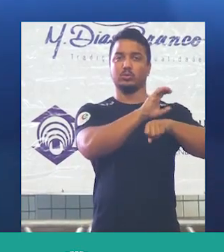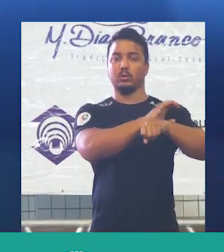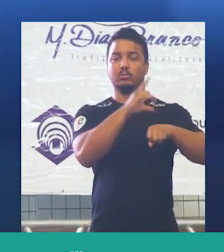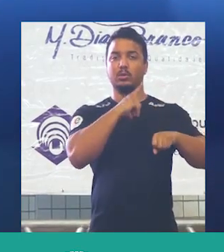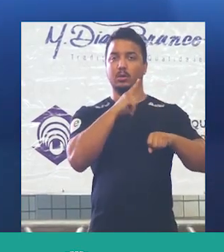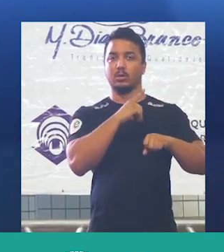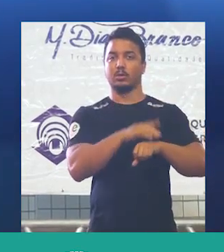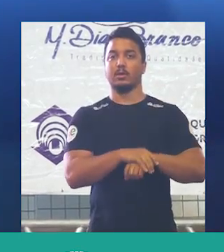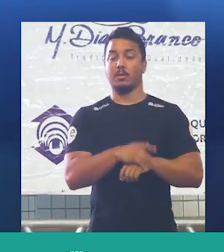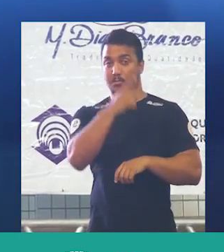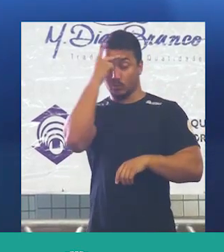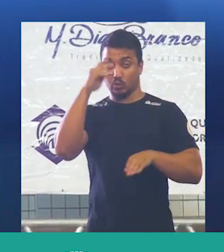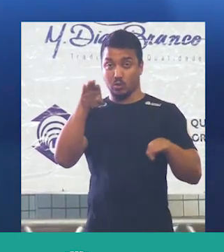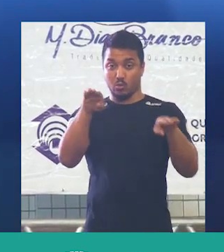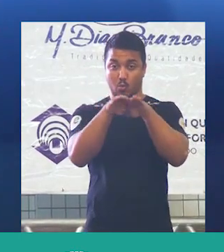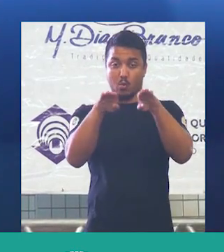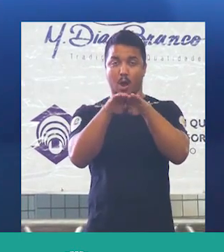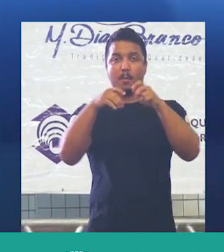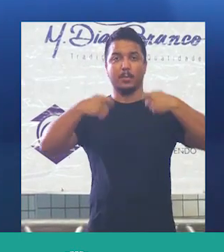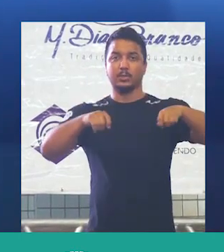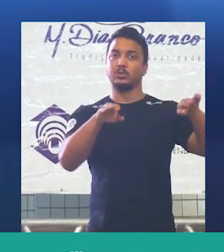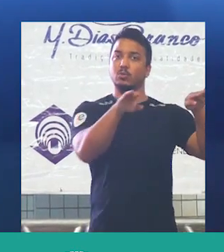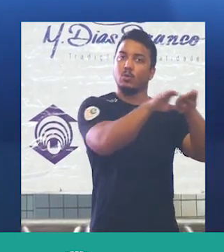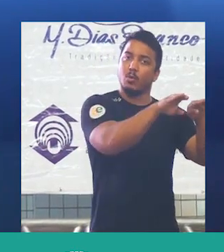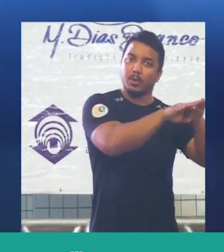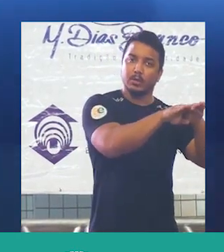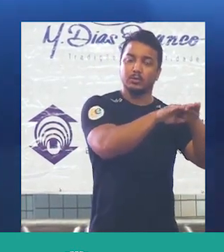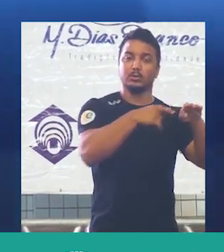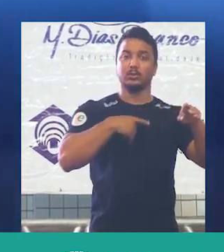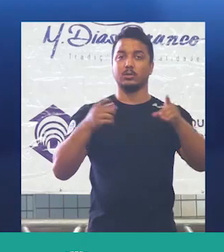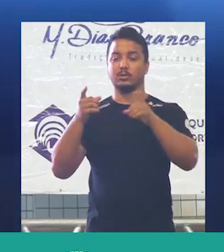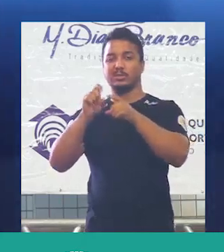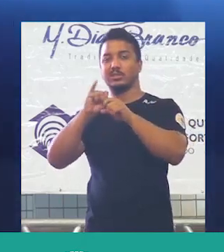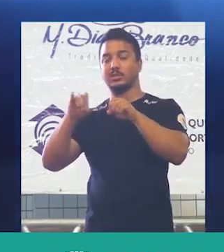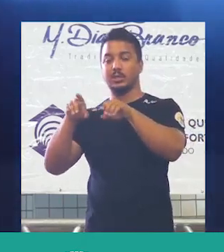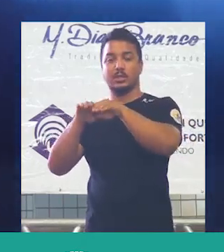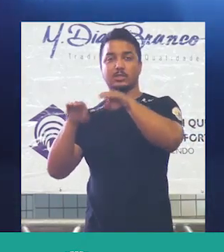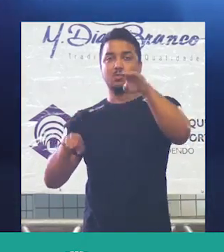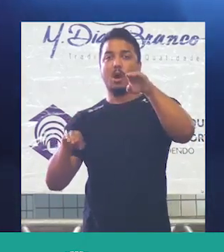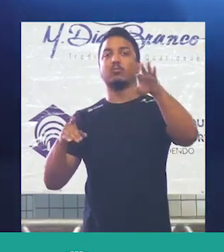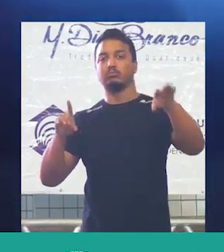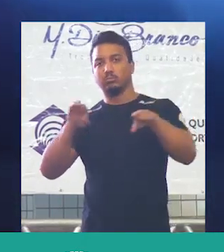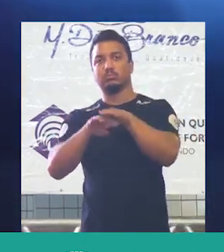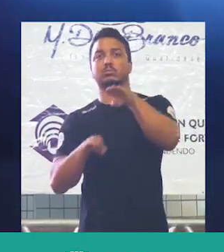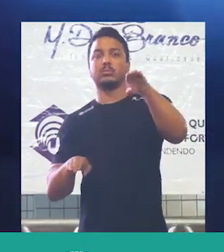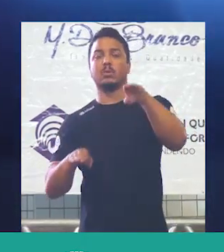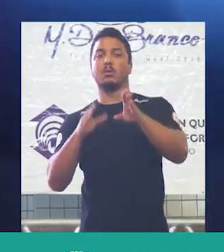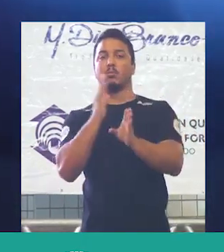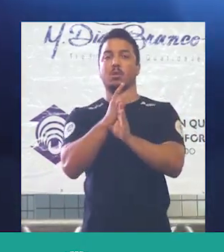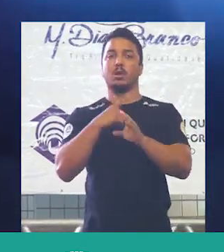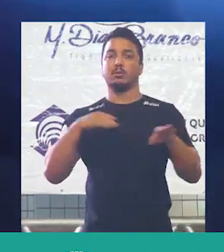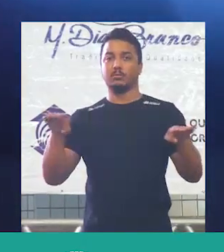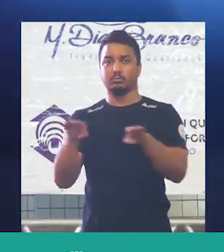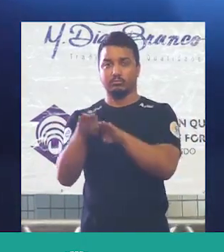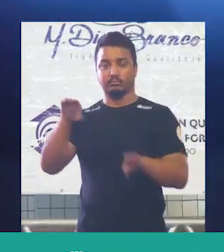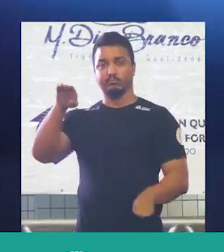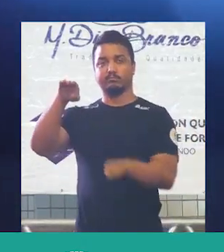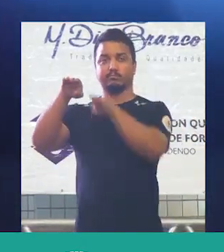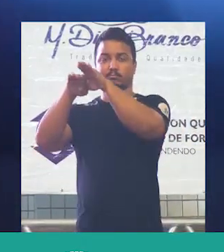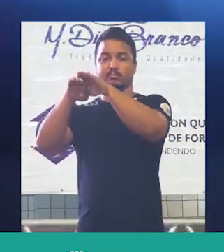diz que os iguais devem ser tratados igualmente e os desiguais desigualmente, de acordo com sua